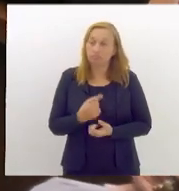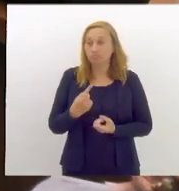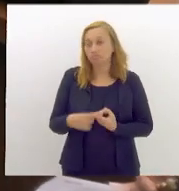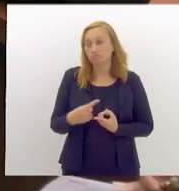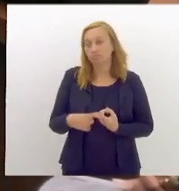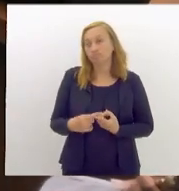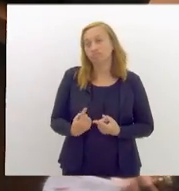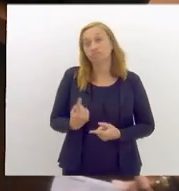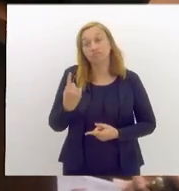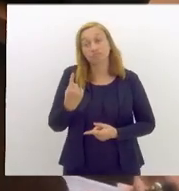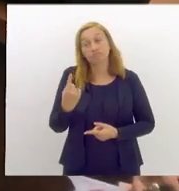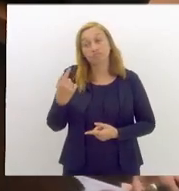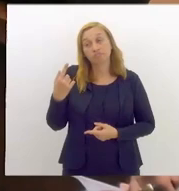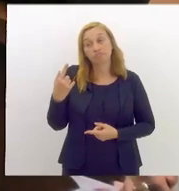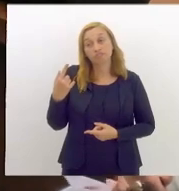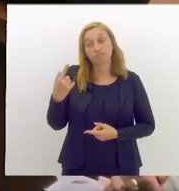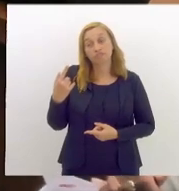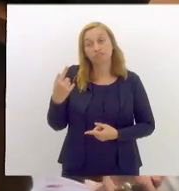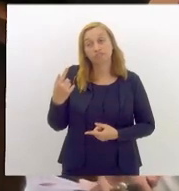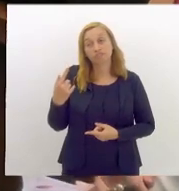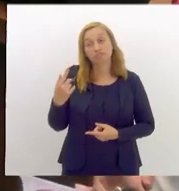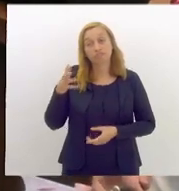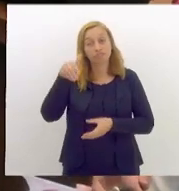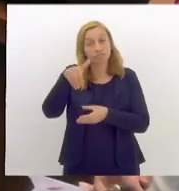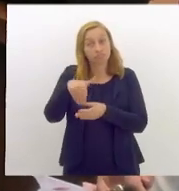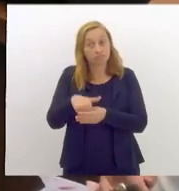um daqueles que votou